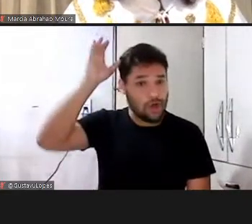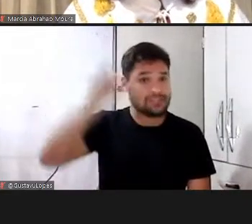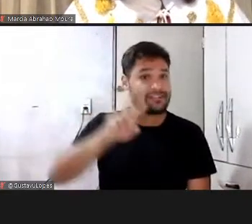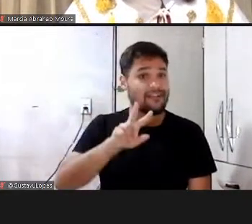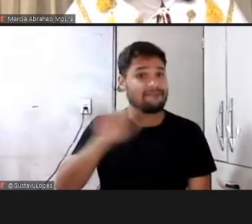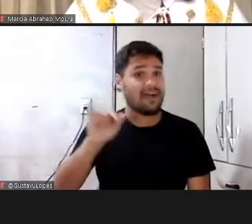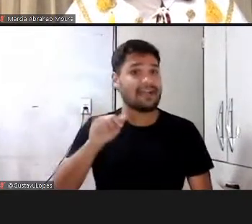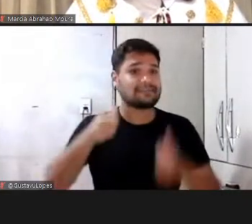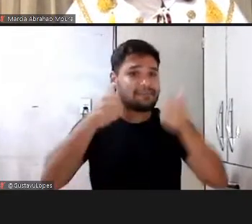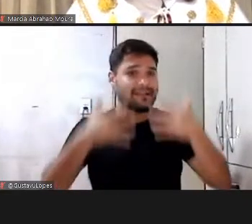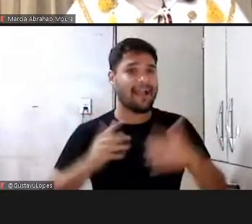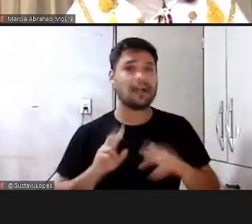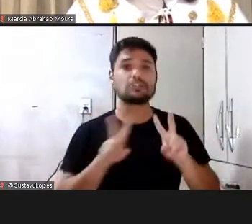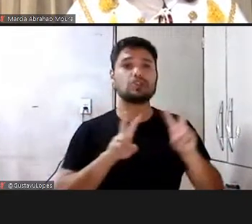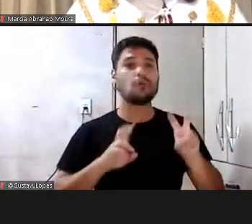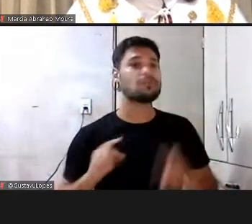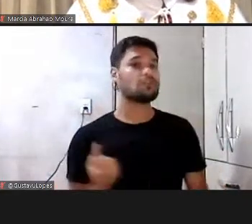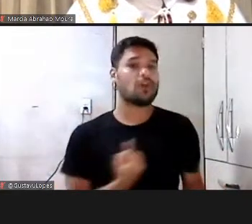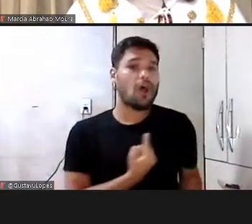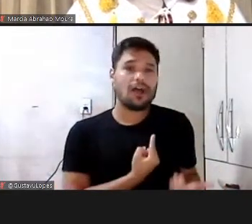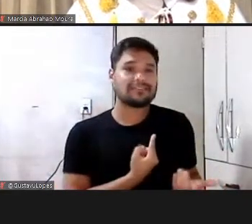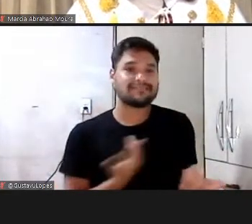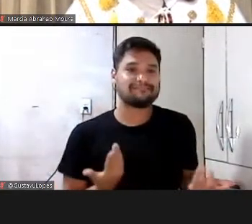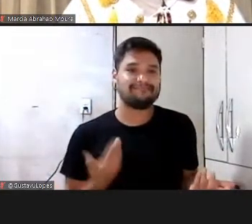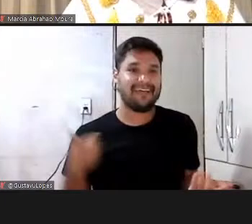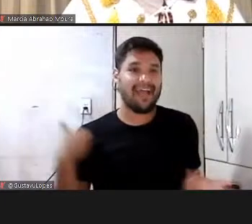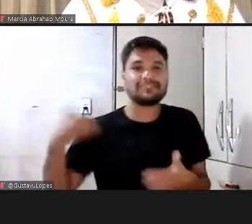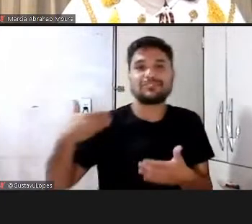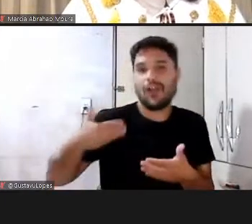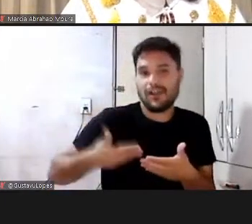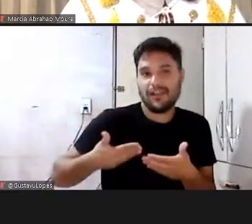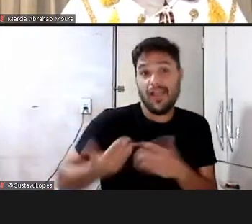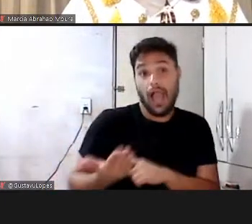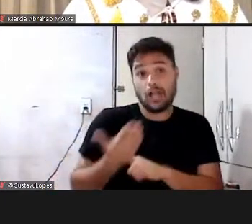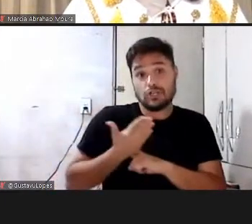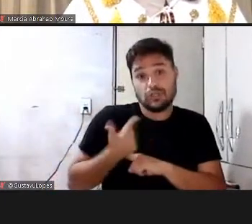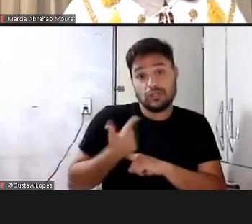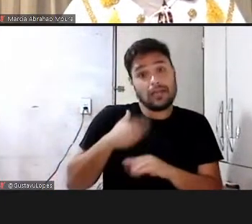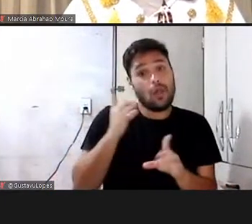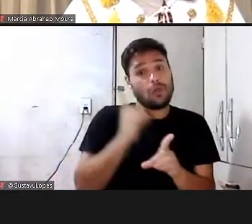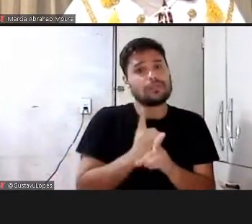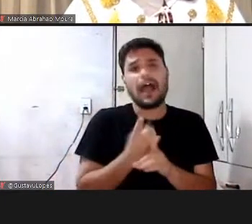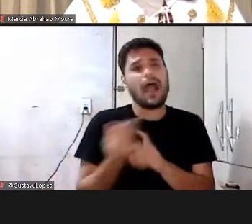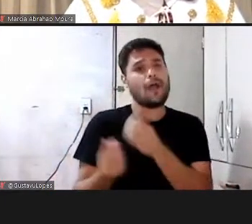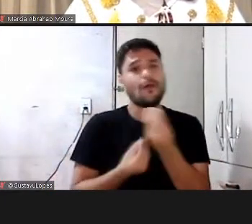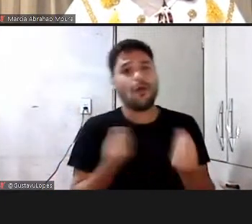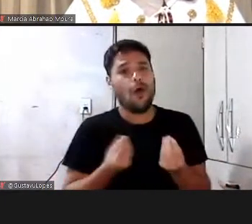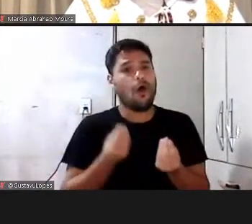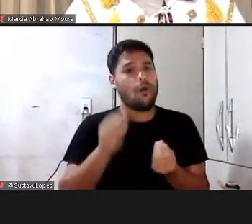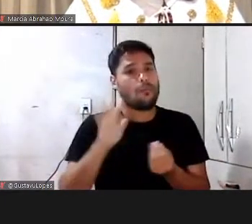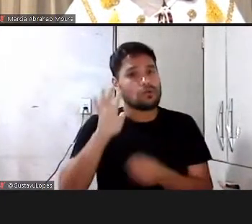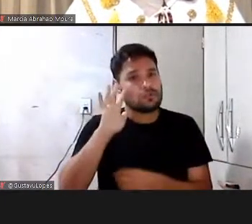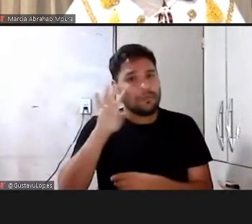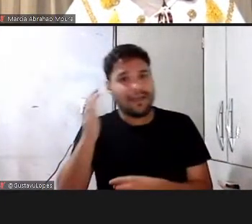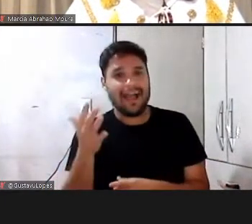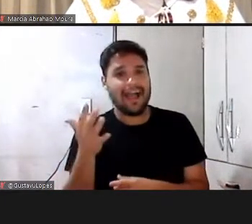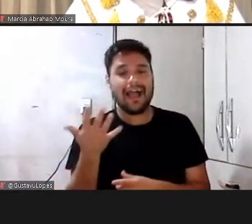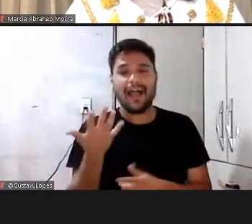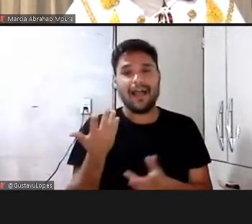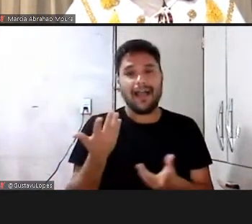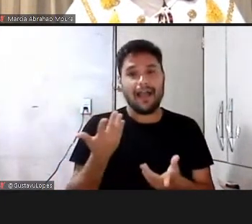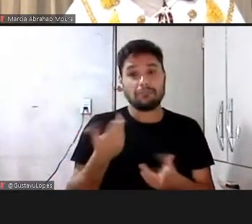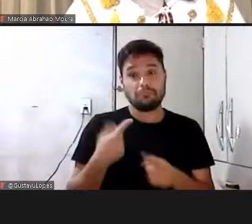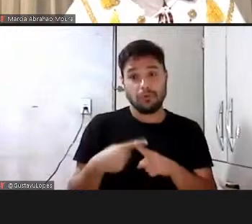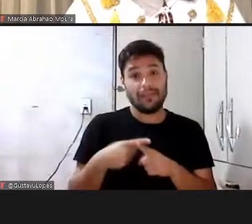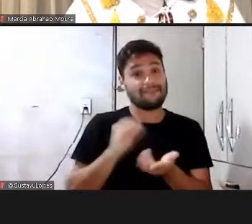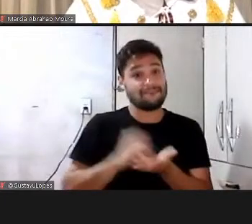que somos, possivelmente ajudando-nos a encontrar um caminho para superar as trágicas consequências da injustiça